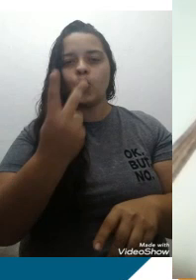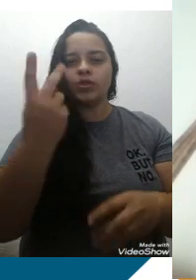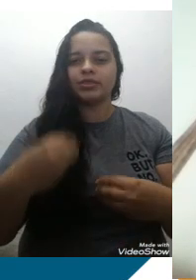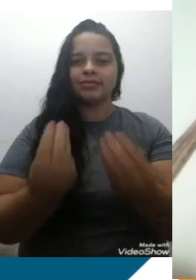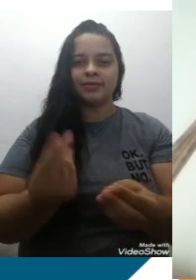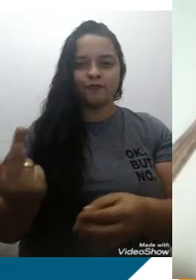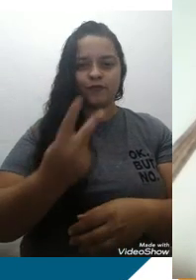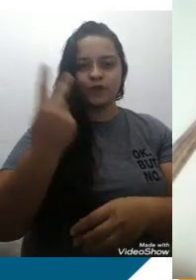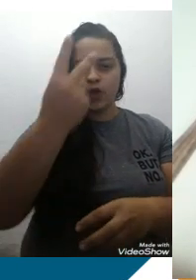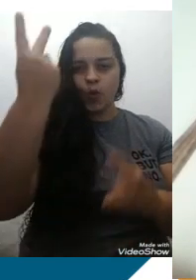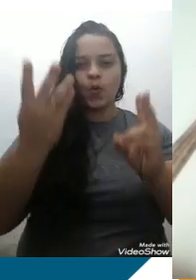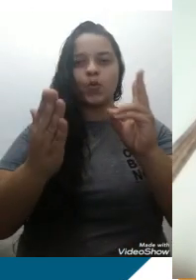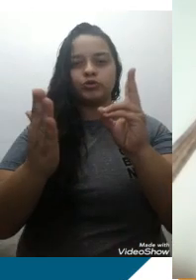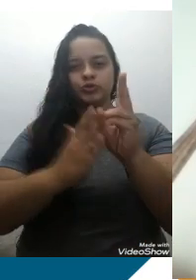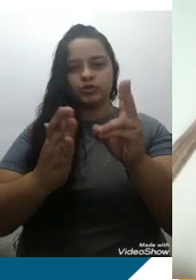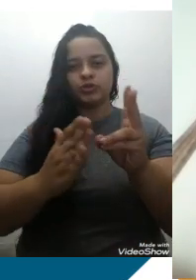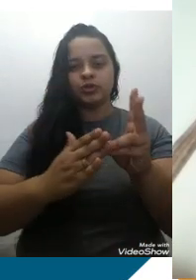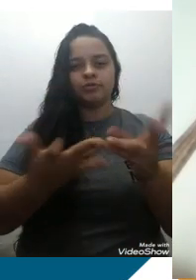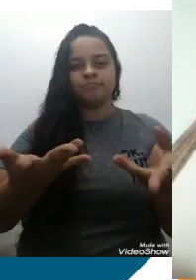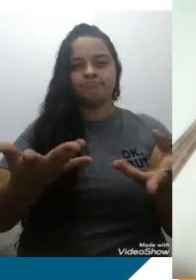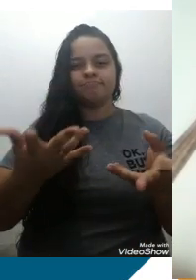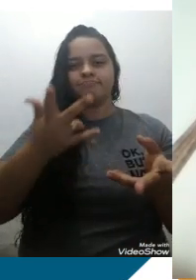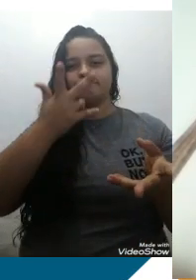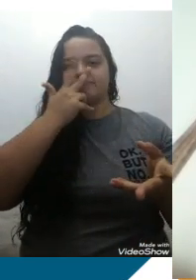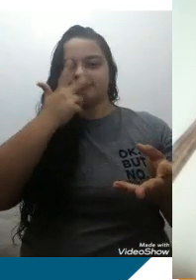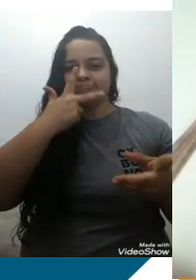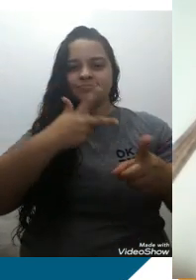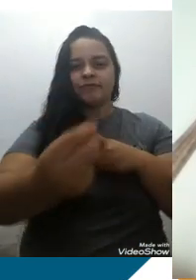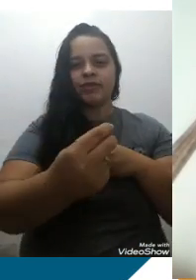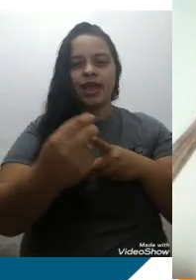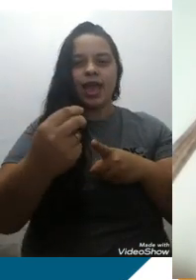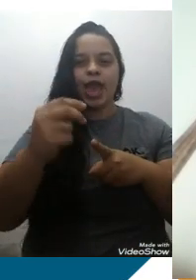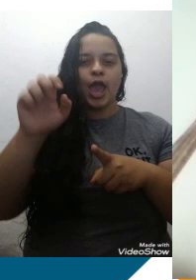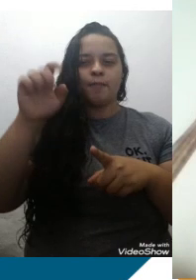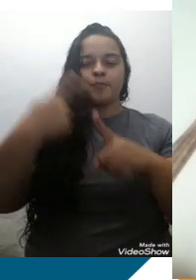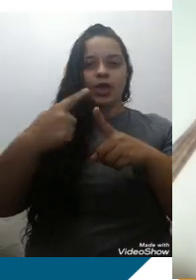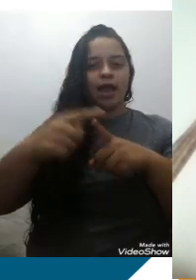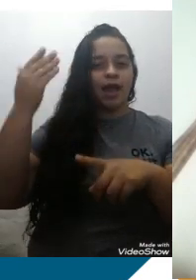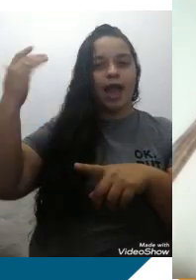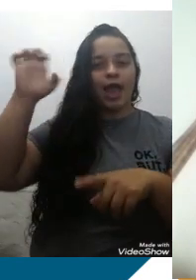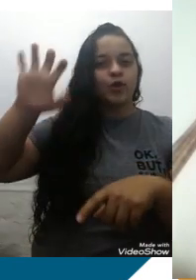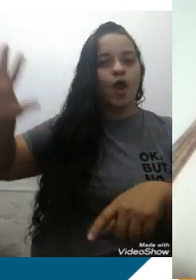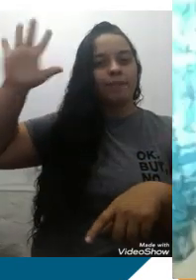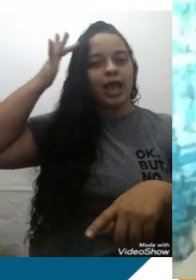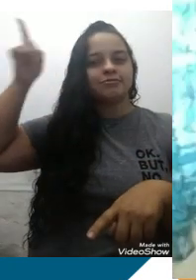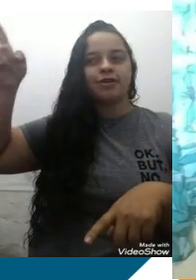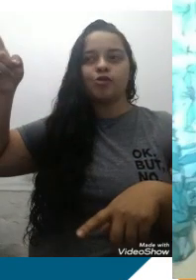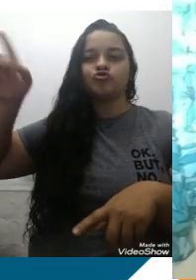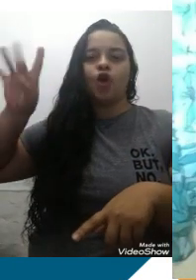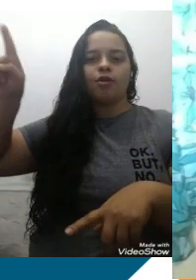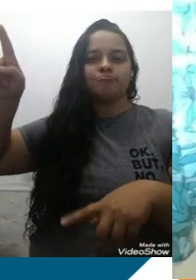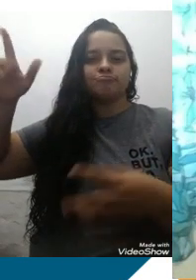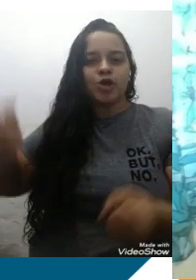indígena, né, e superar esse eurocentrismo, ou seja, essa ideia de que só os europeus são os verdadeiros civilizados, de que,